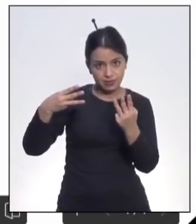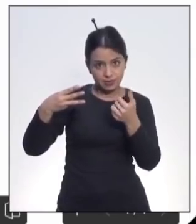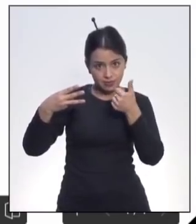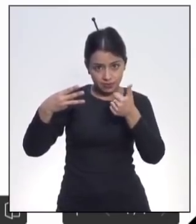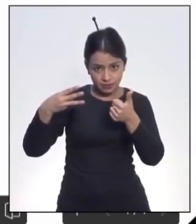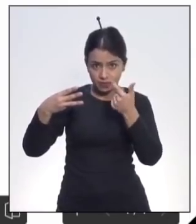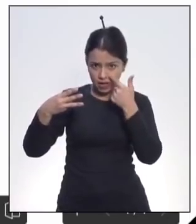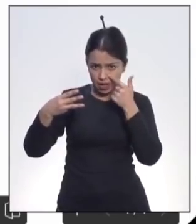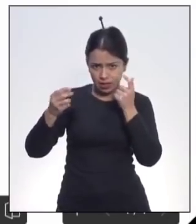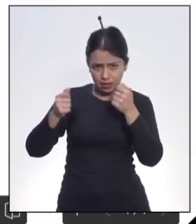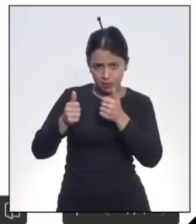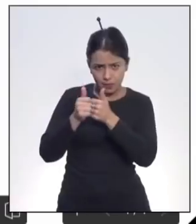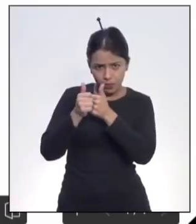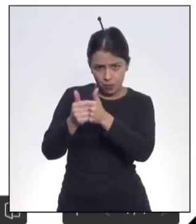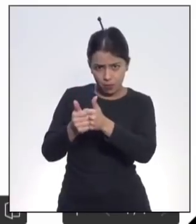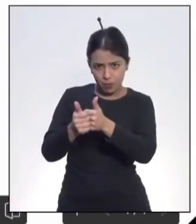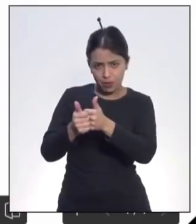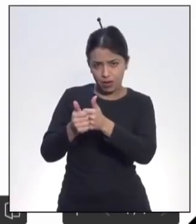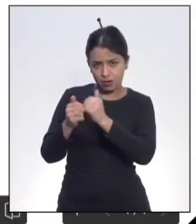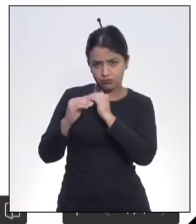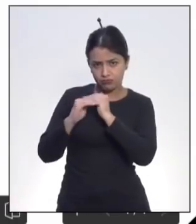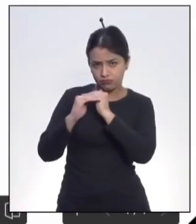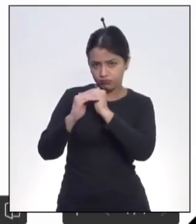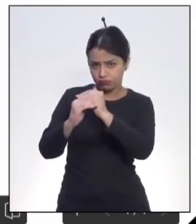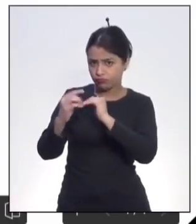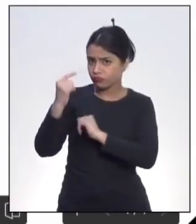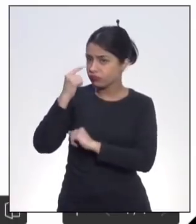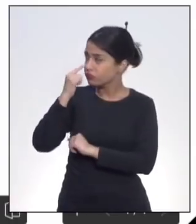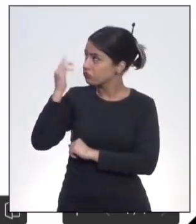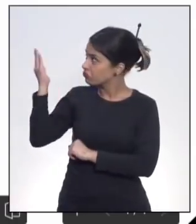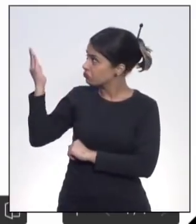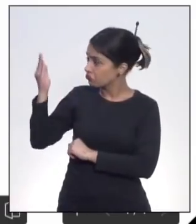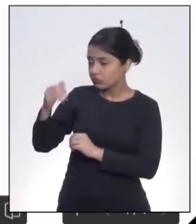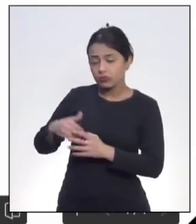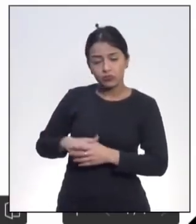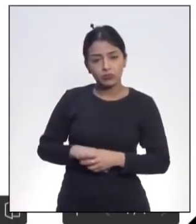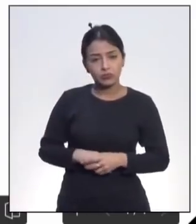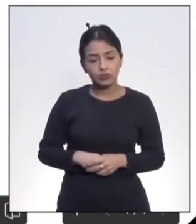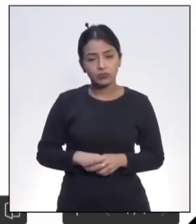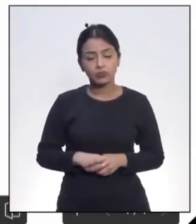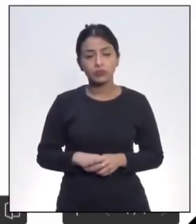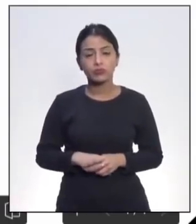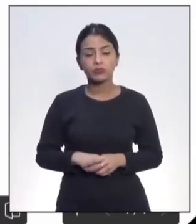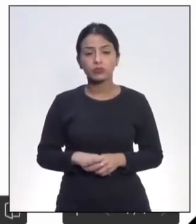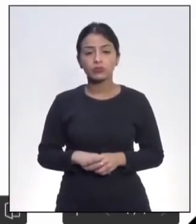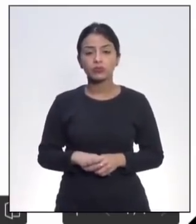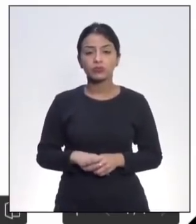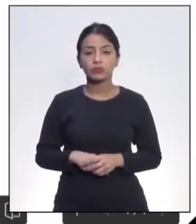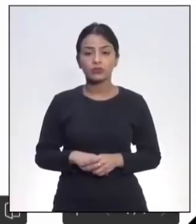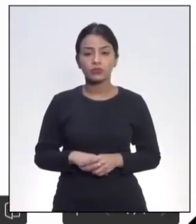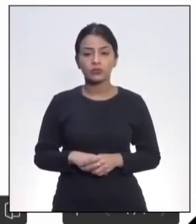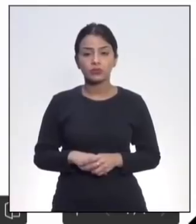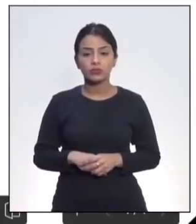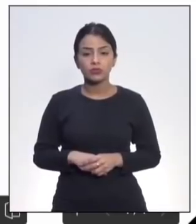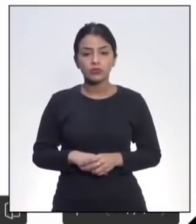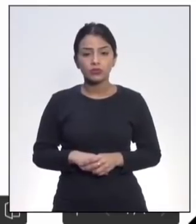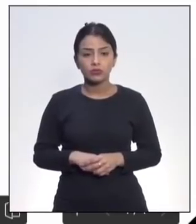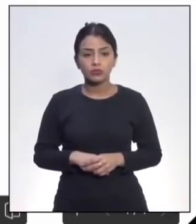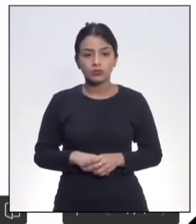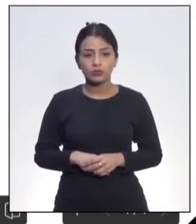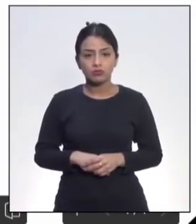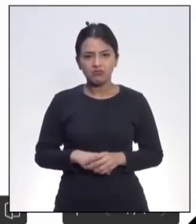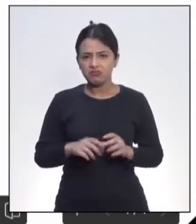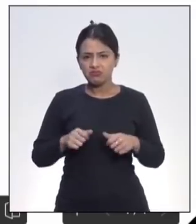gramas. Tá? E aí a gente pode fazer essa brincadeira, né? Vai pensando. Olha, 3, 4,